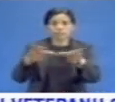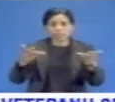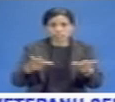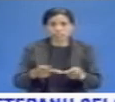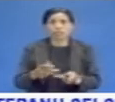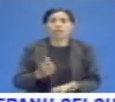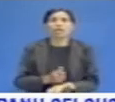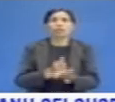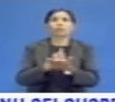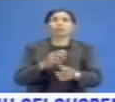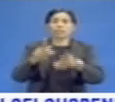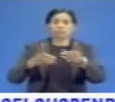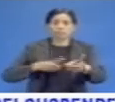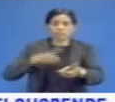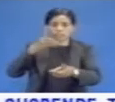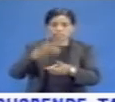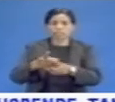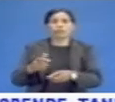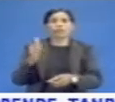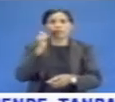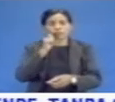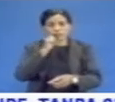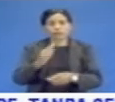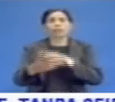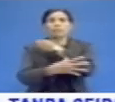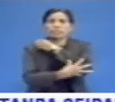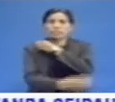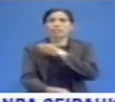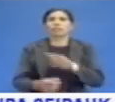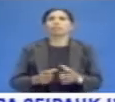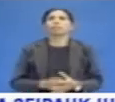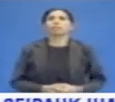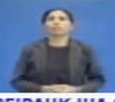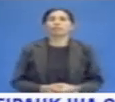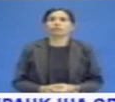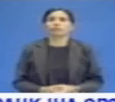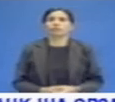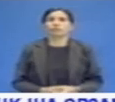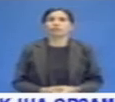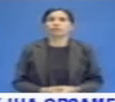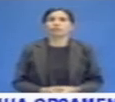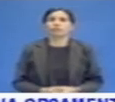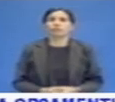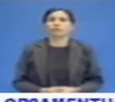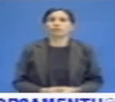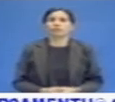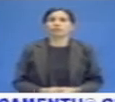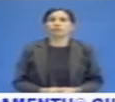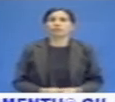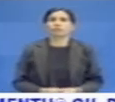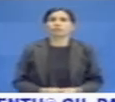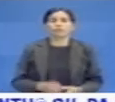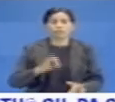nova assistência para direito feto vulnerável. I had a very good meeting with Her Excellency, the Deputy.